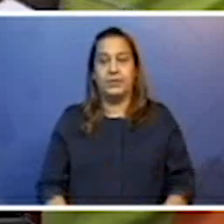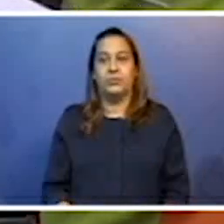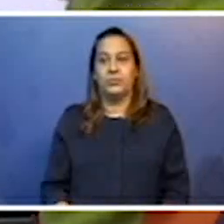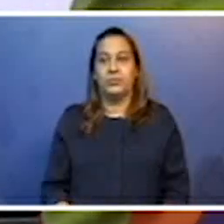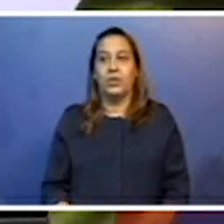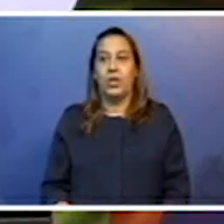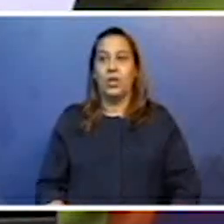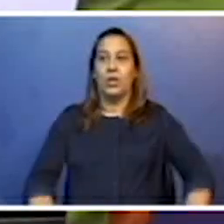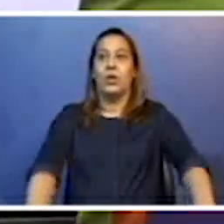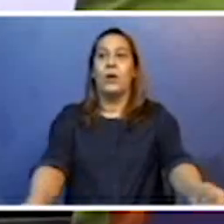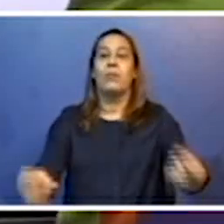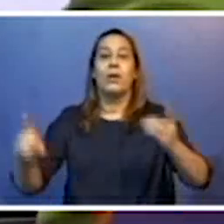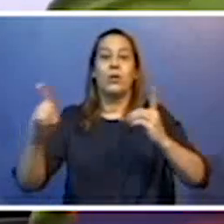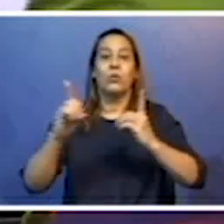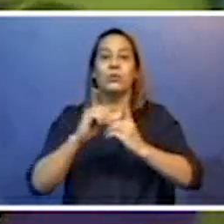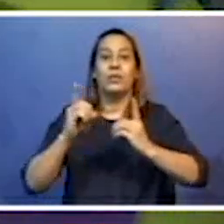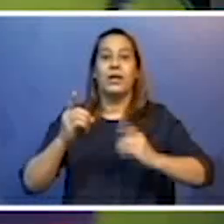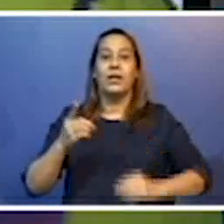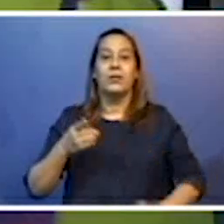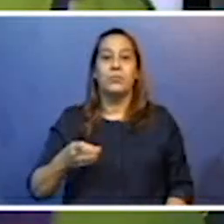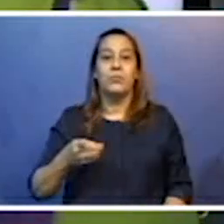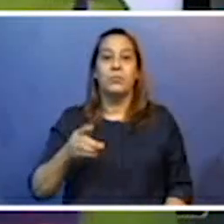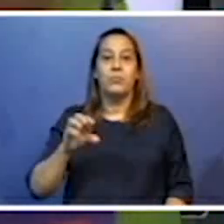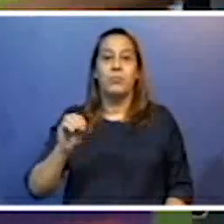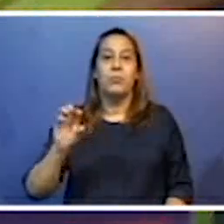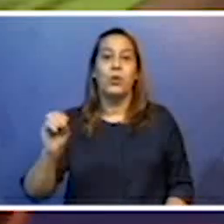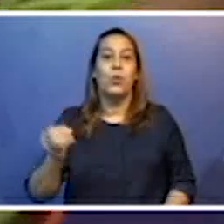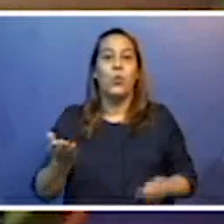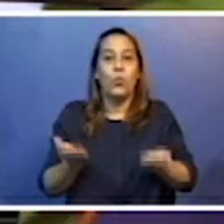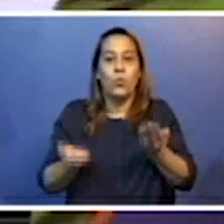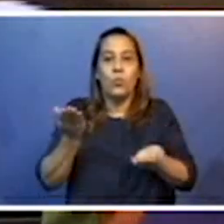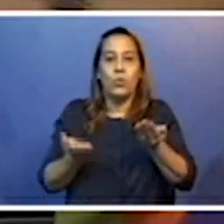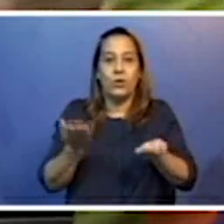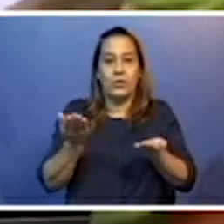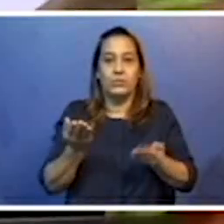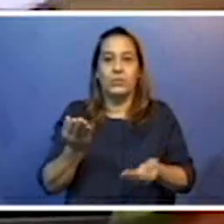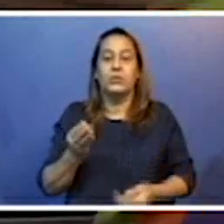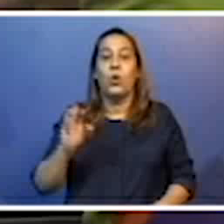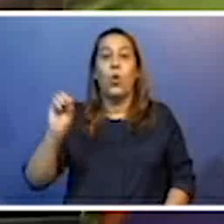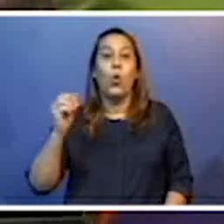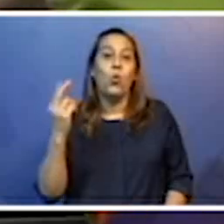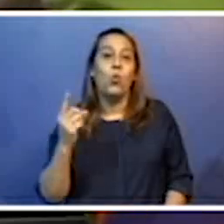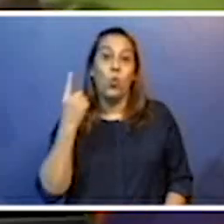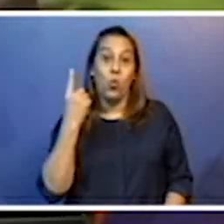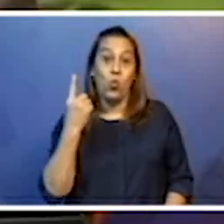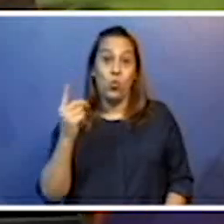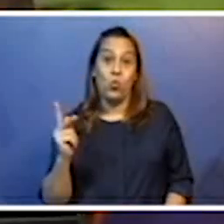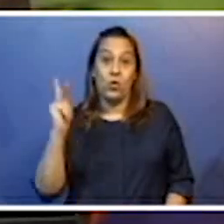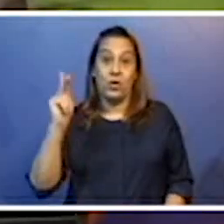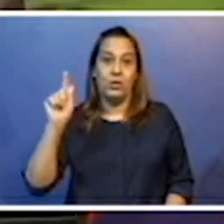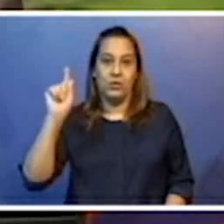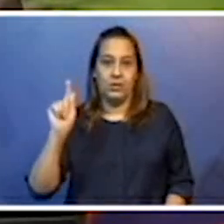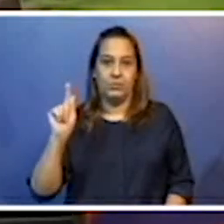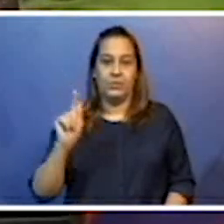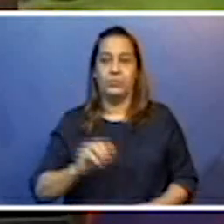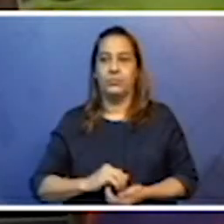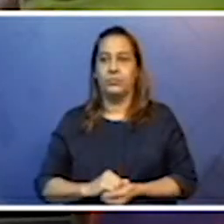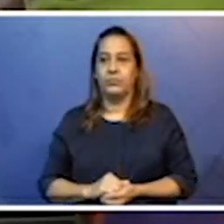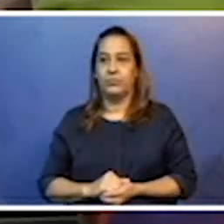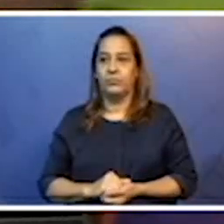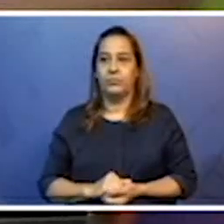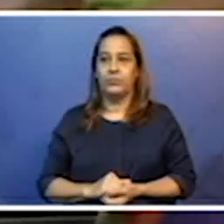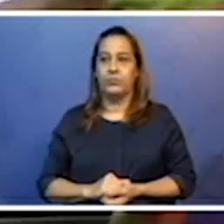eu precisei para formar 1.000 gramas? Quantos pacotes? 1, 2,